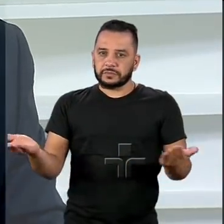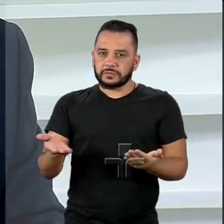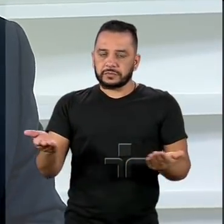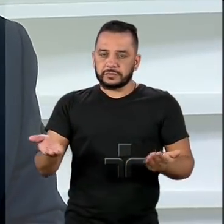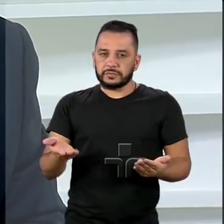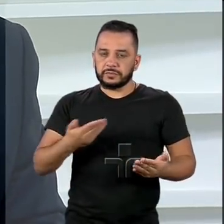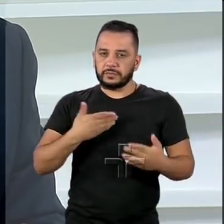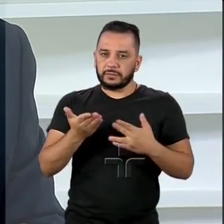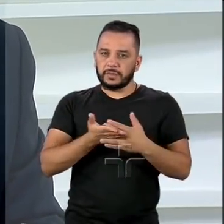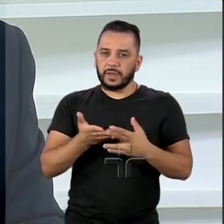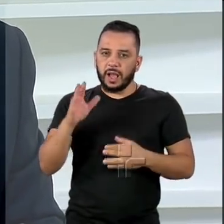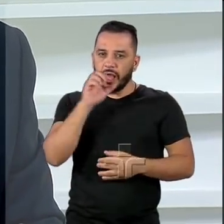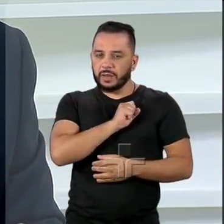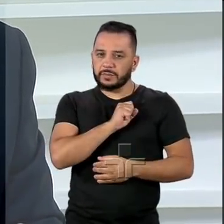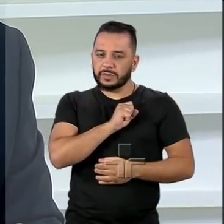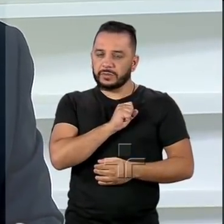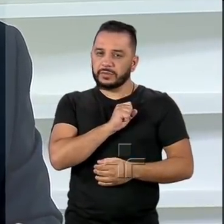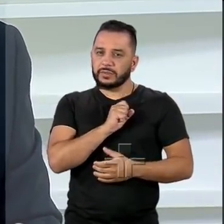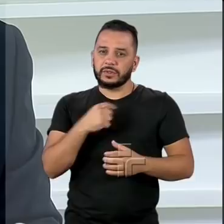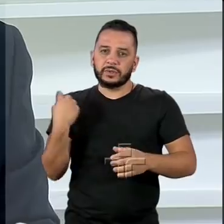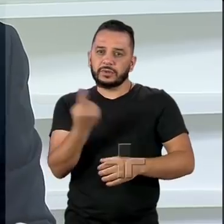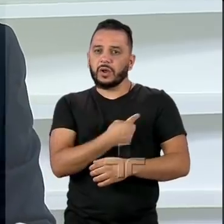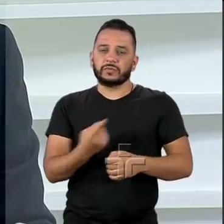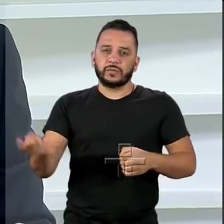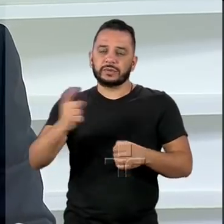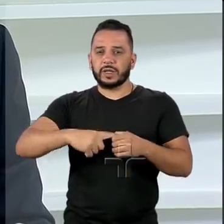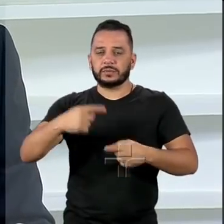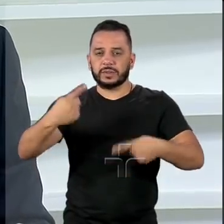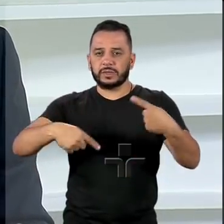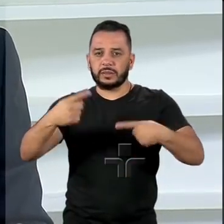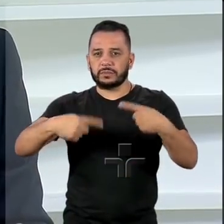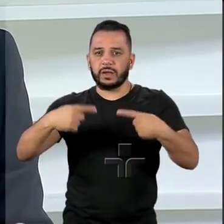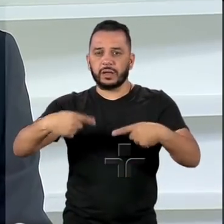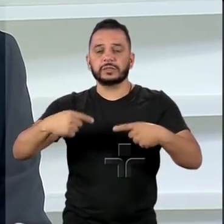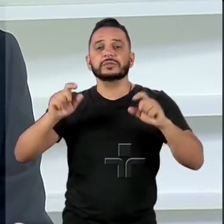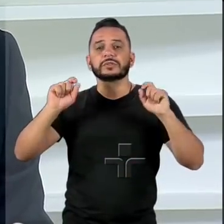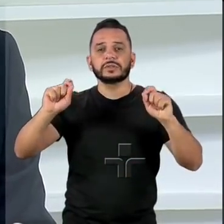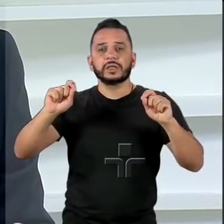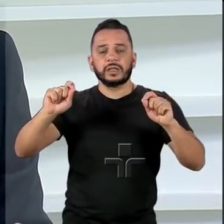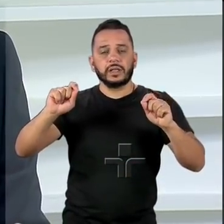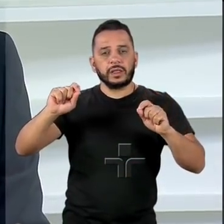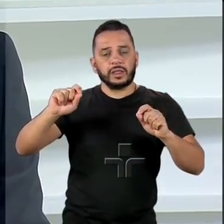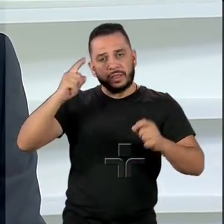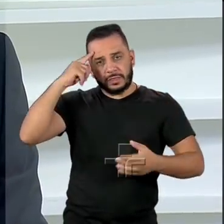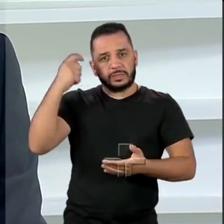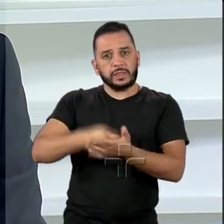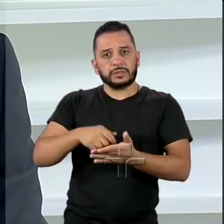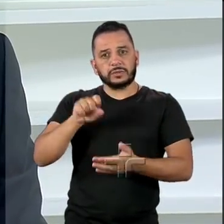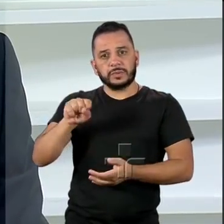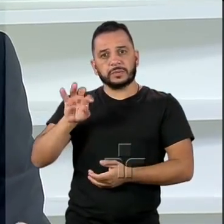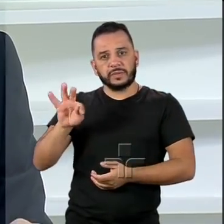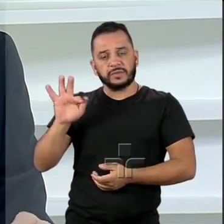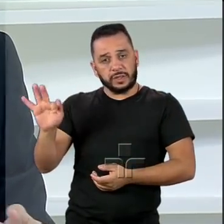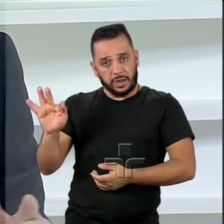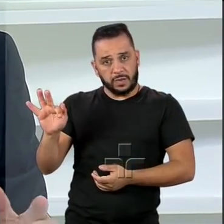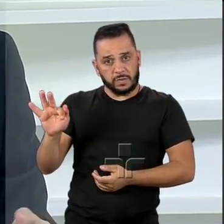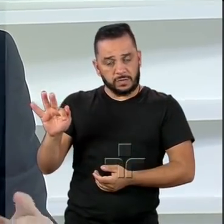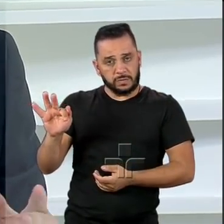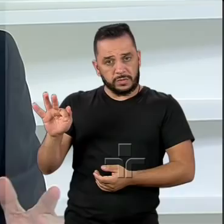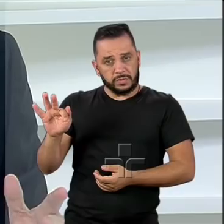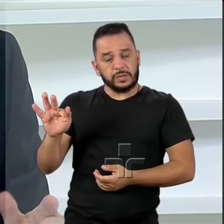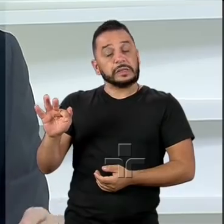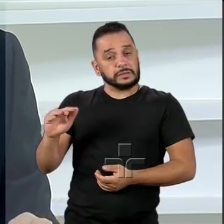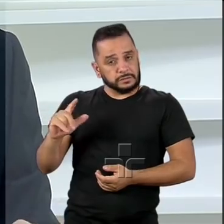rápido intervalo e voltamos já com este debate sobre as recentes decisões do Supremo Tribunal Federal, que tem